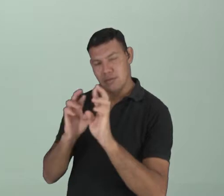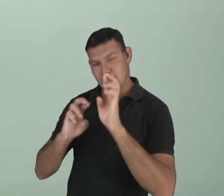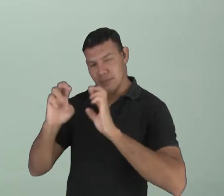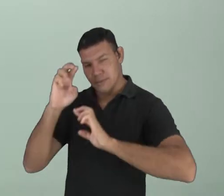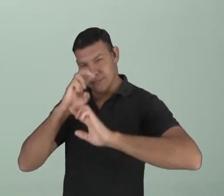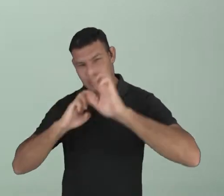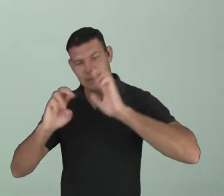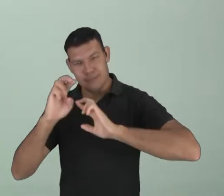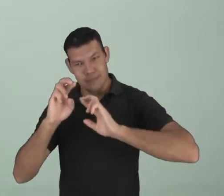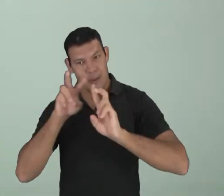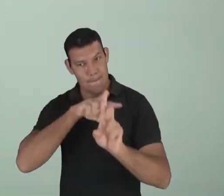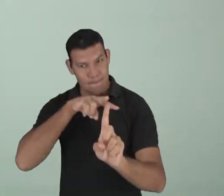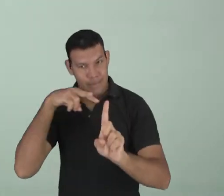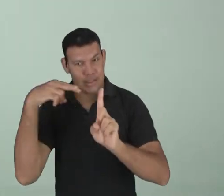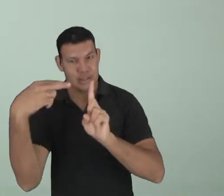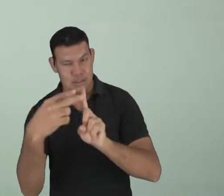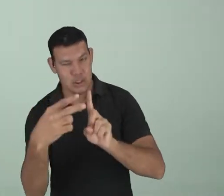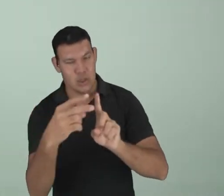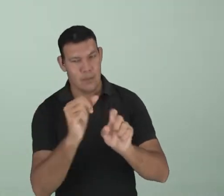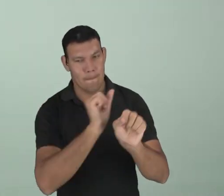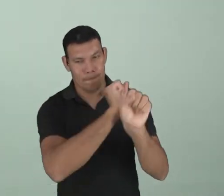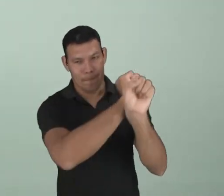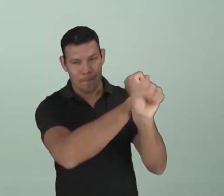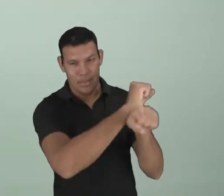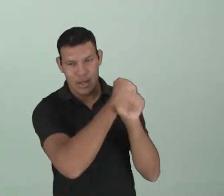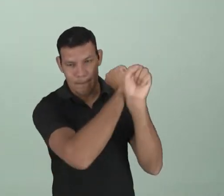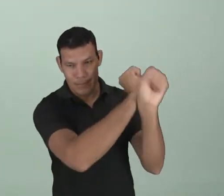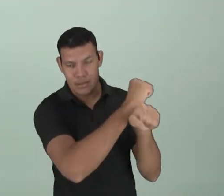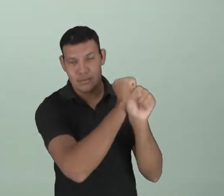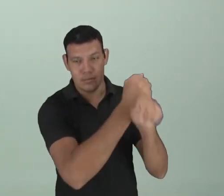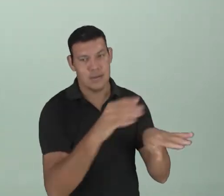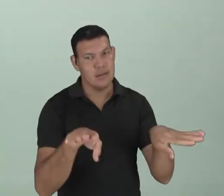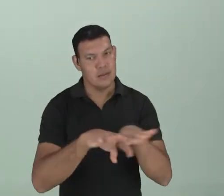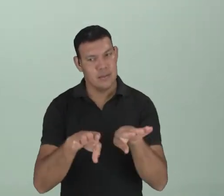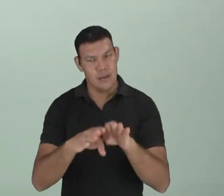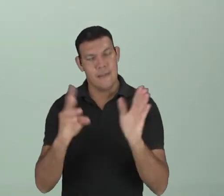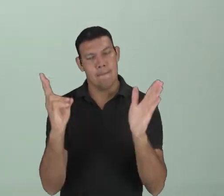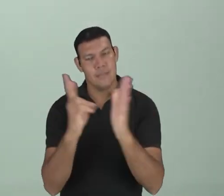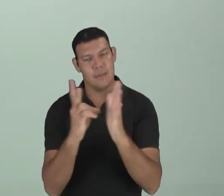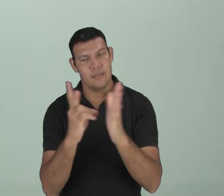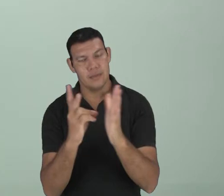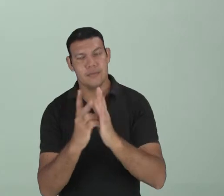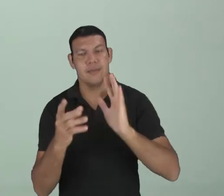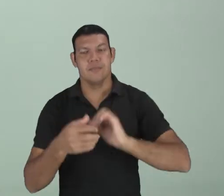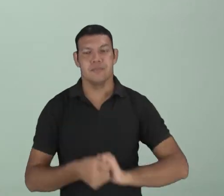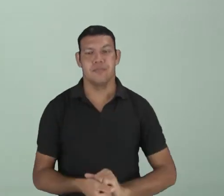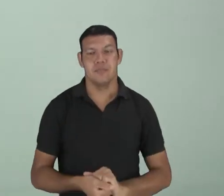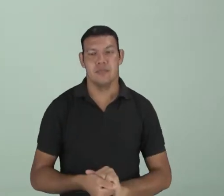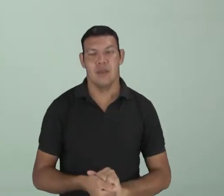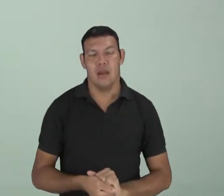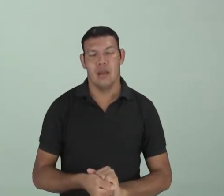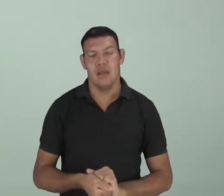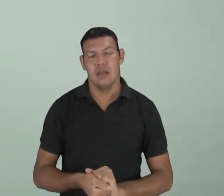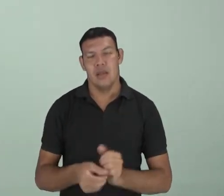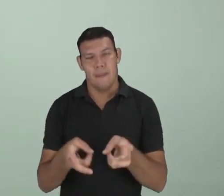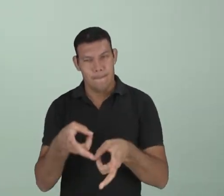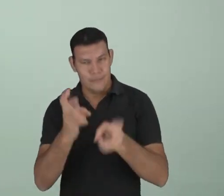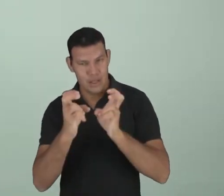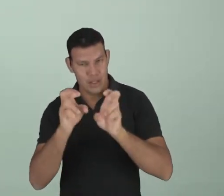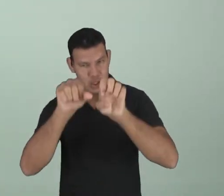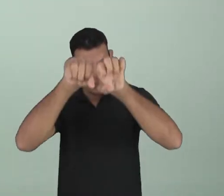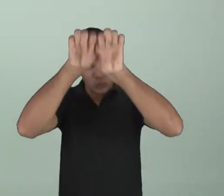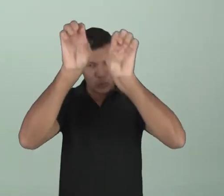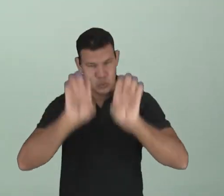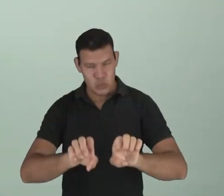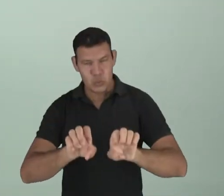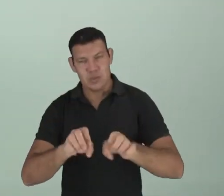de povos, que são os povos quilombolas e também os povos indígenas, certo? E aí a gente vai ver como que é essa estruturação de